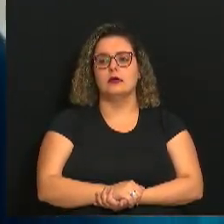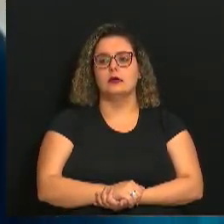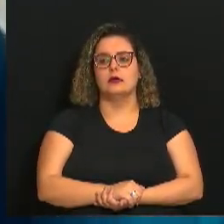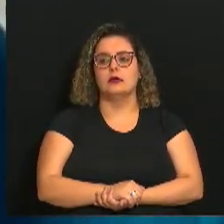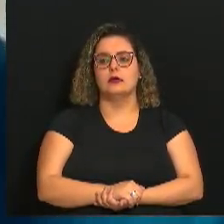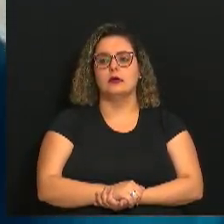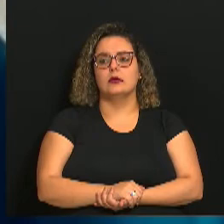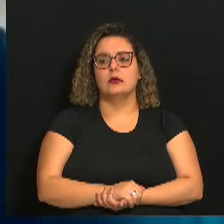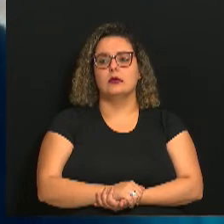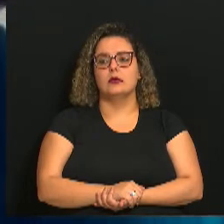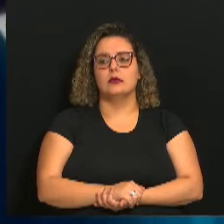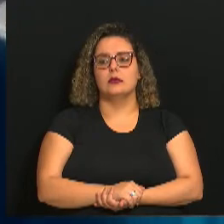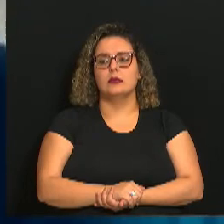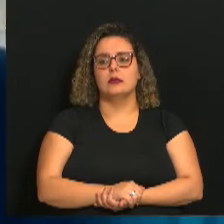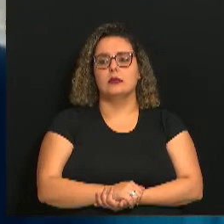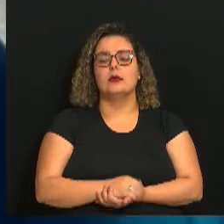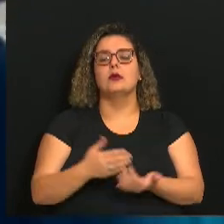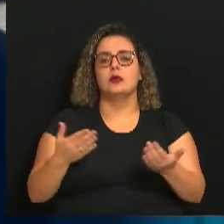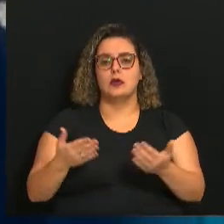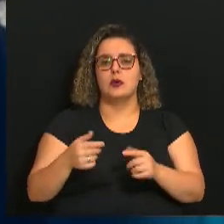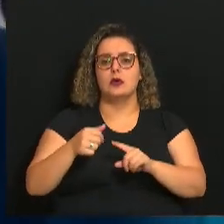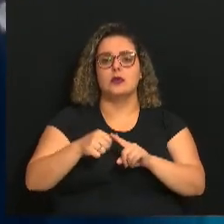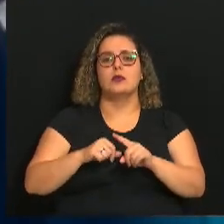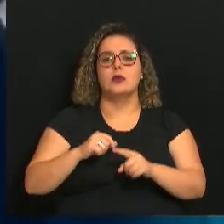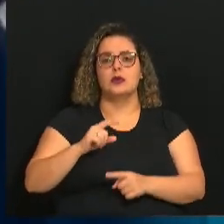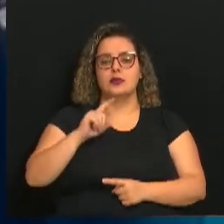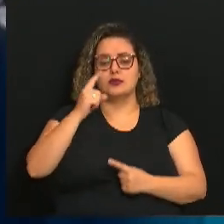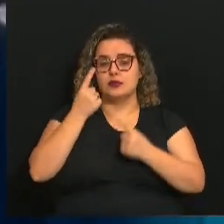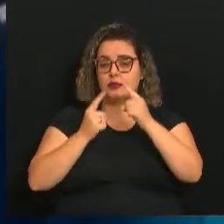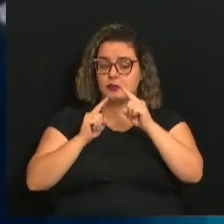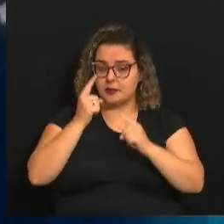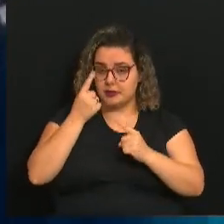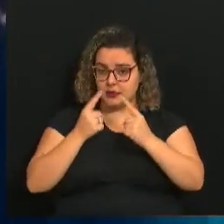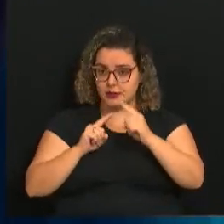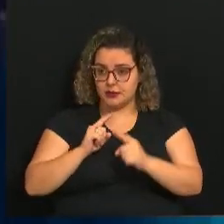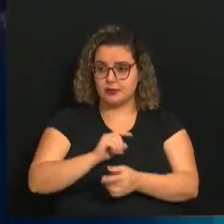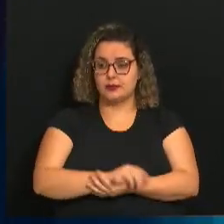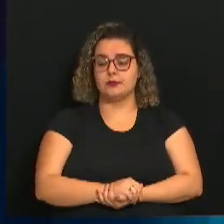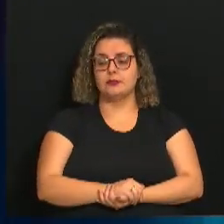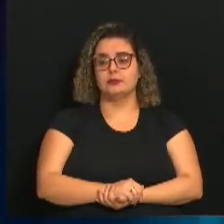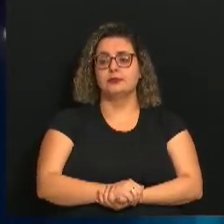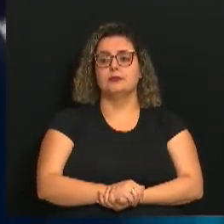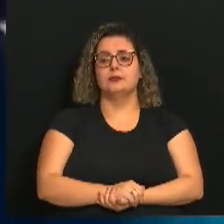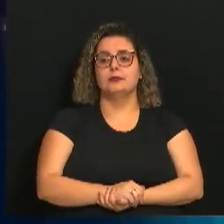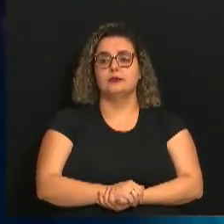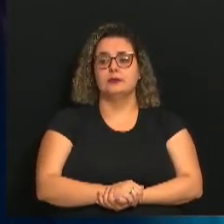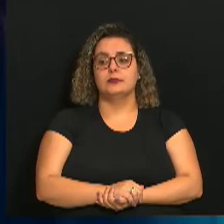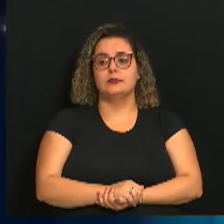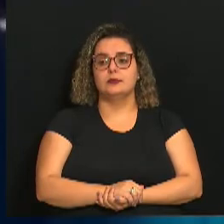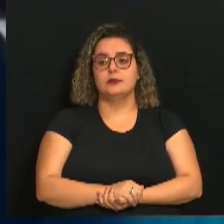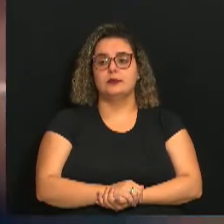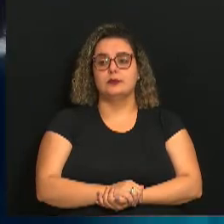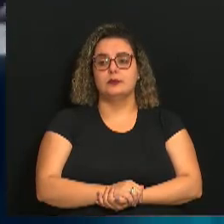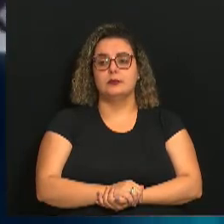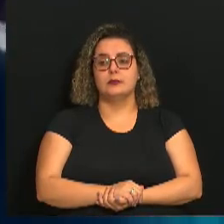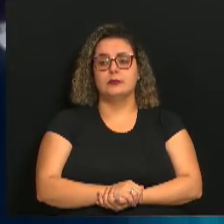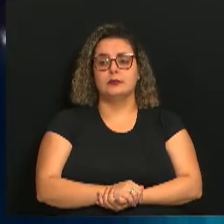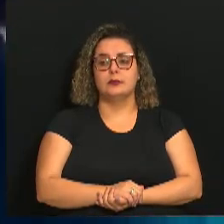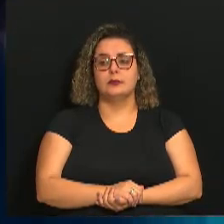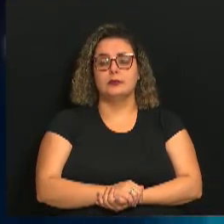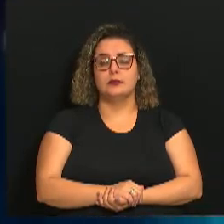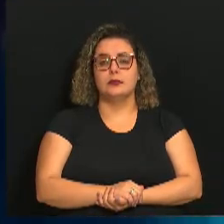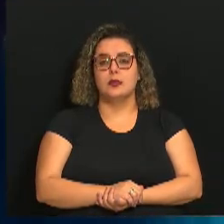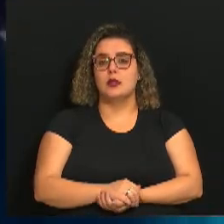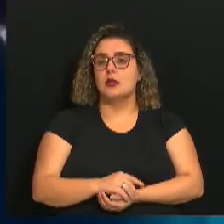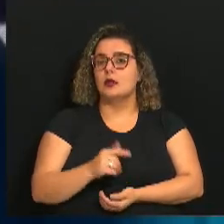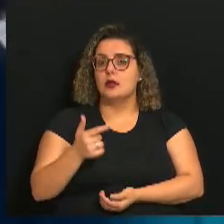e Wagner, em fevereiro, quando teve esse atraso aí do pagamento, eu não tive a confirmação oficial.